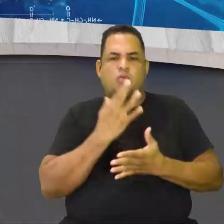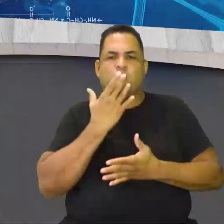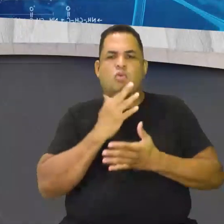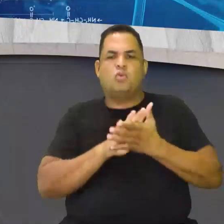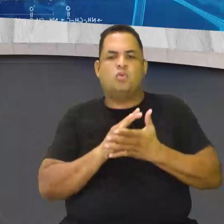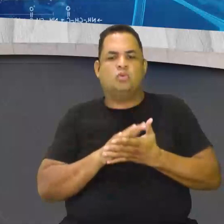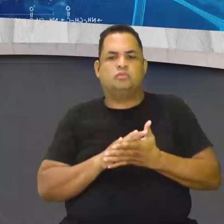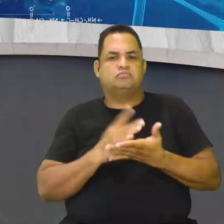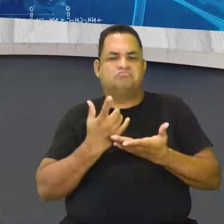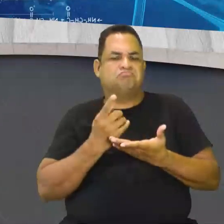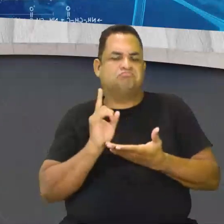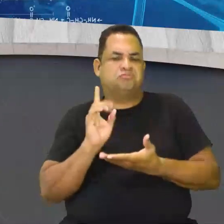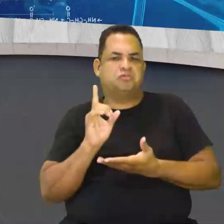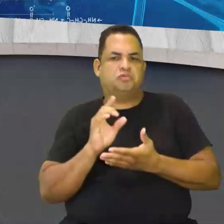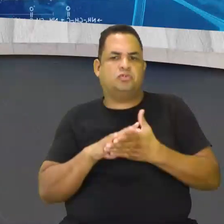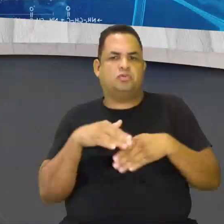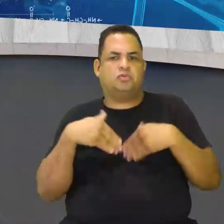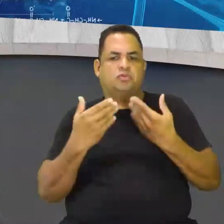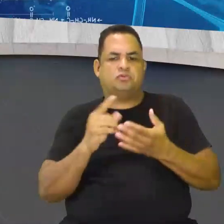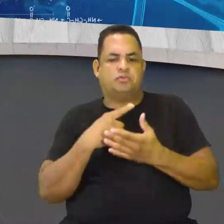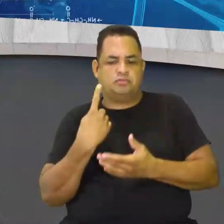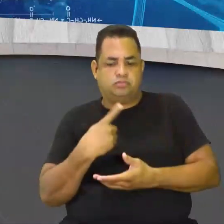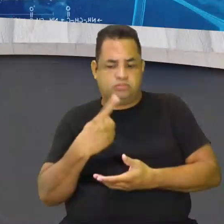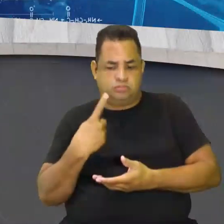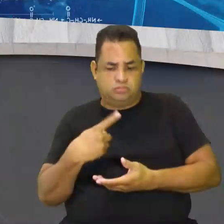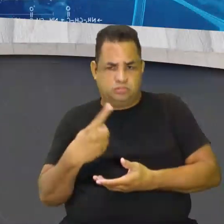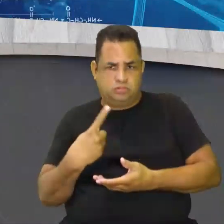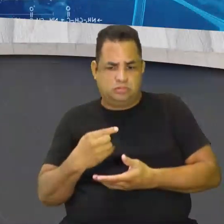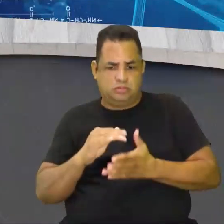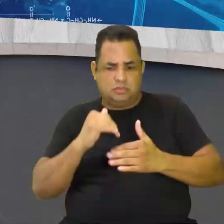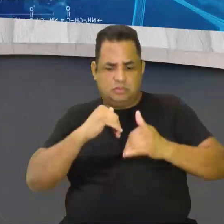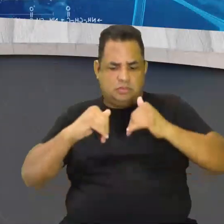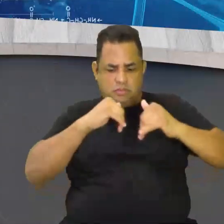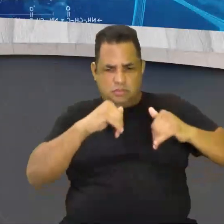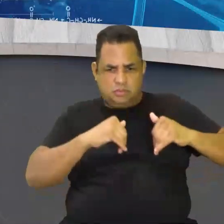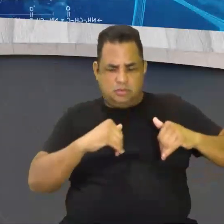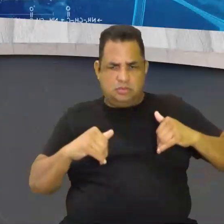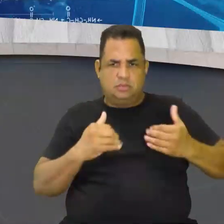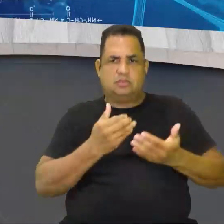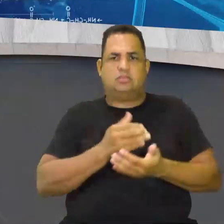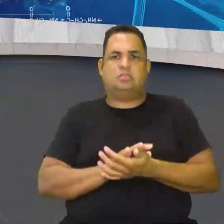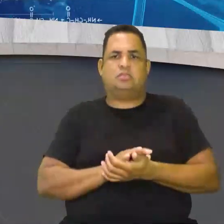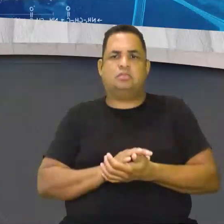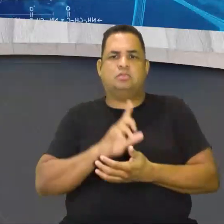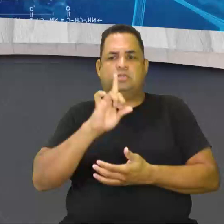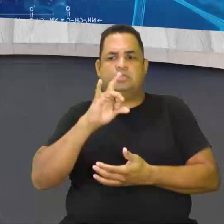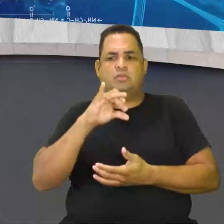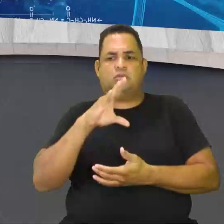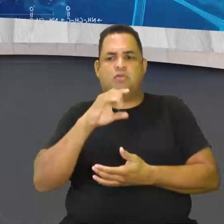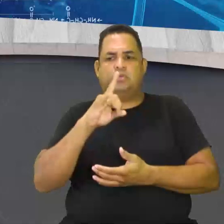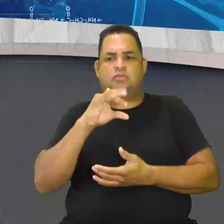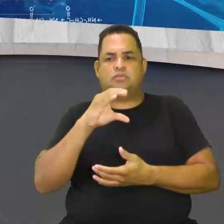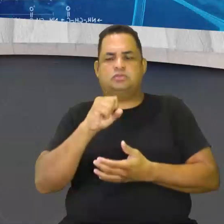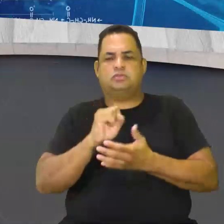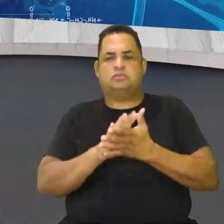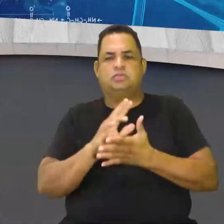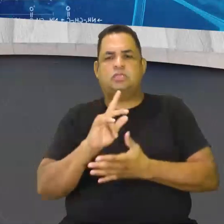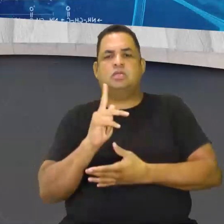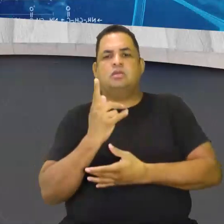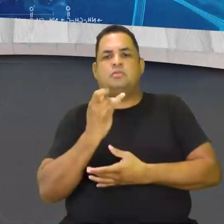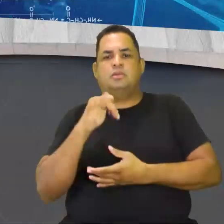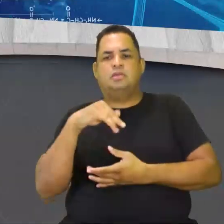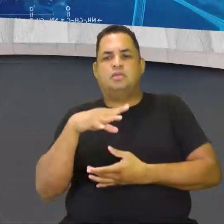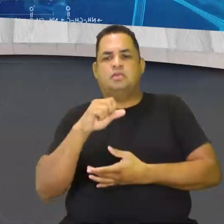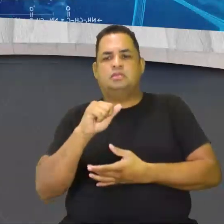única. Mas quando você bota a ação na centrífuga, então você consegue separar, como eu falei, leucócitos,